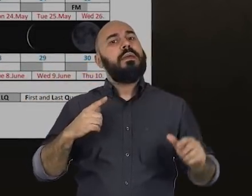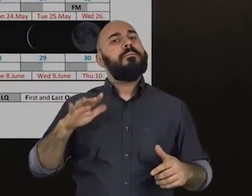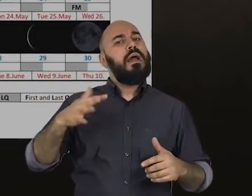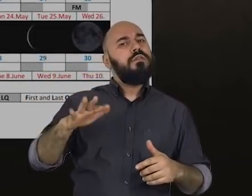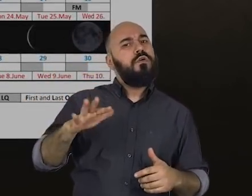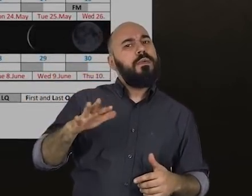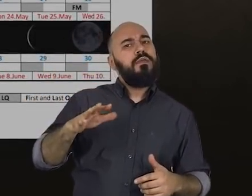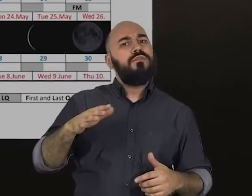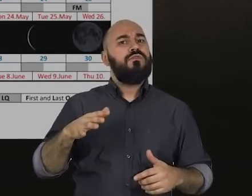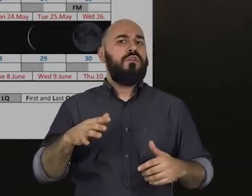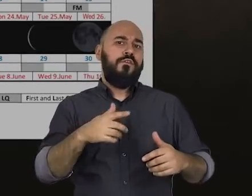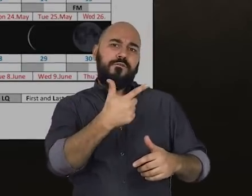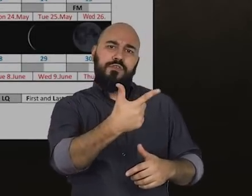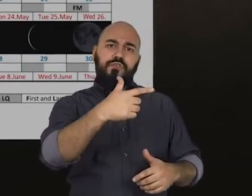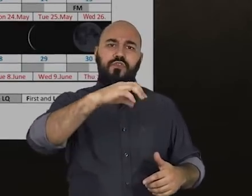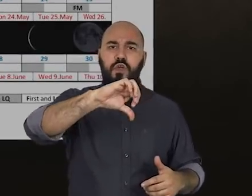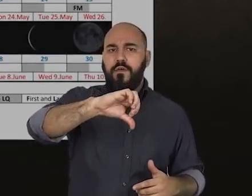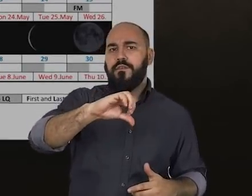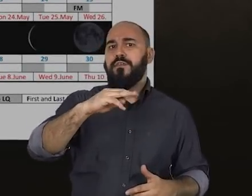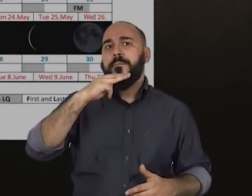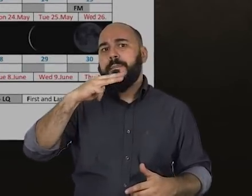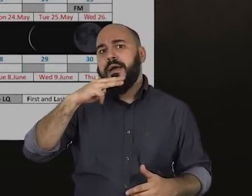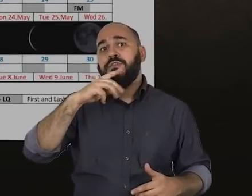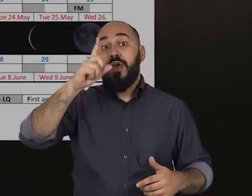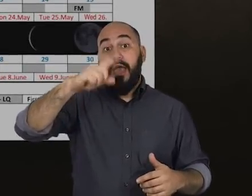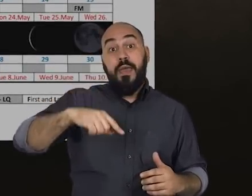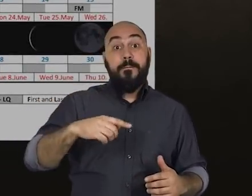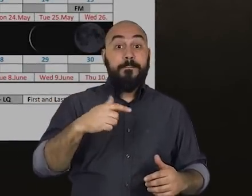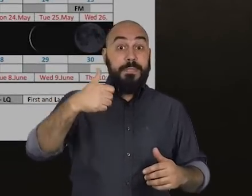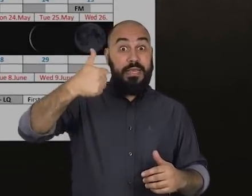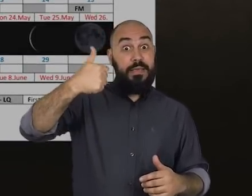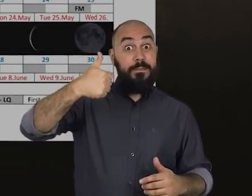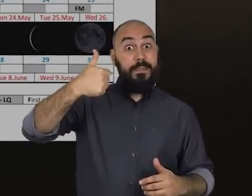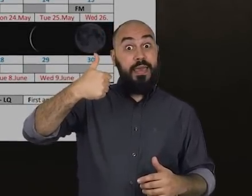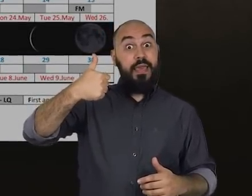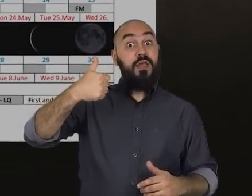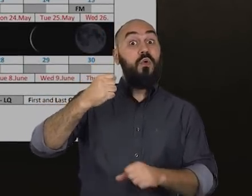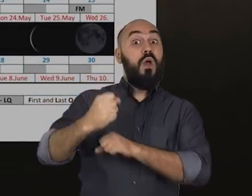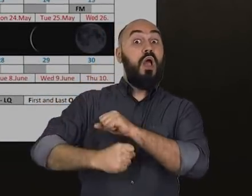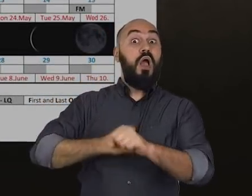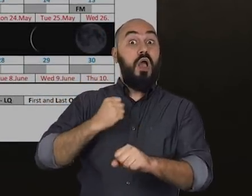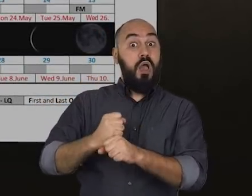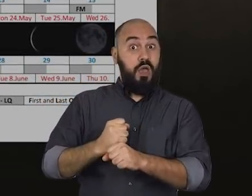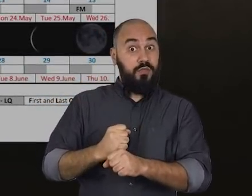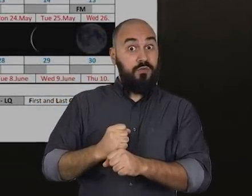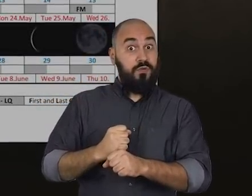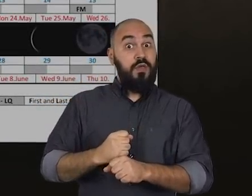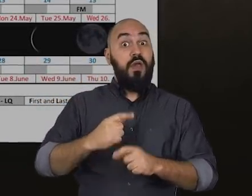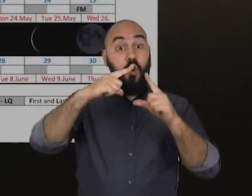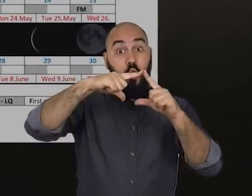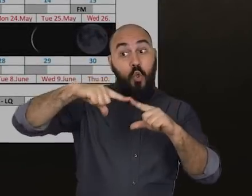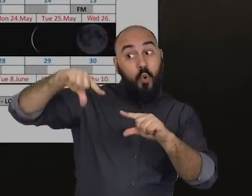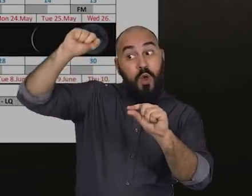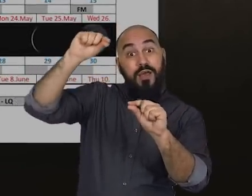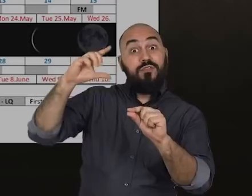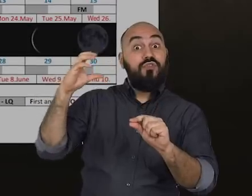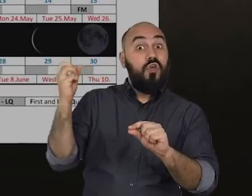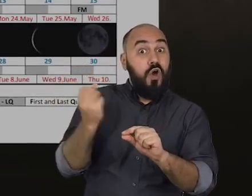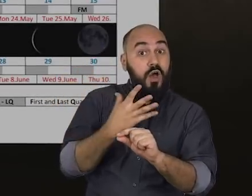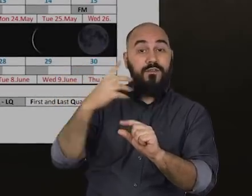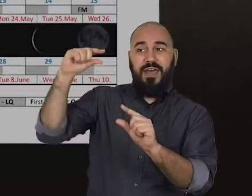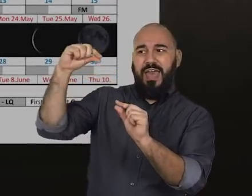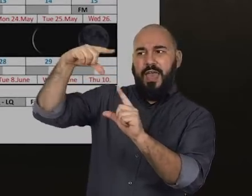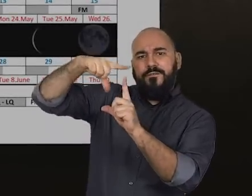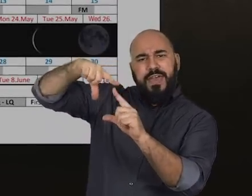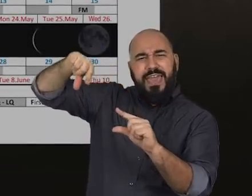a primeira lua nova visível. Então essa lua nova vai, até ela ficar completamente minguante, todas as